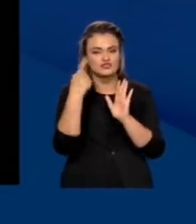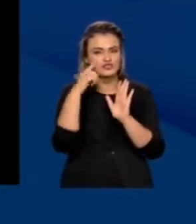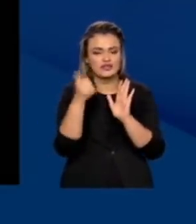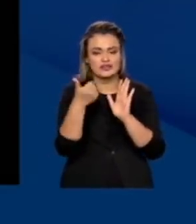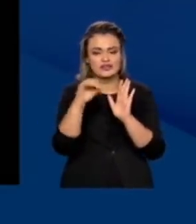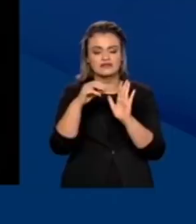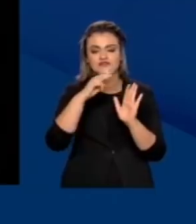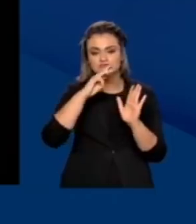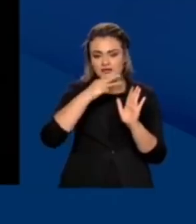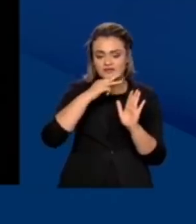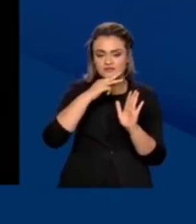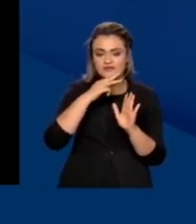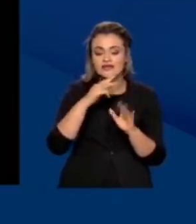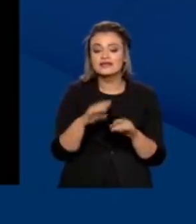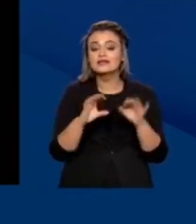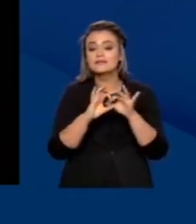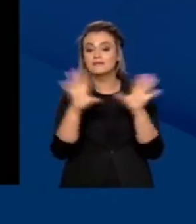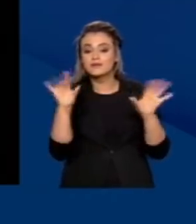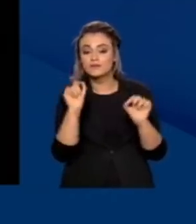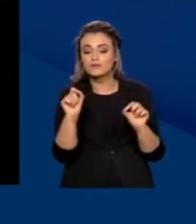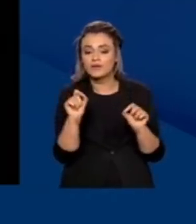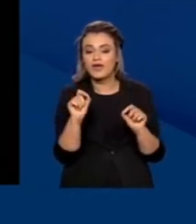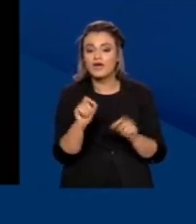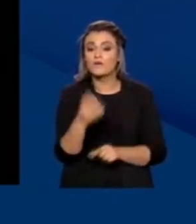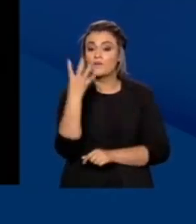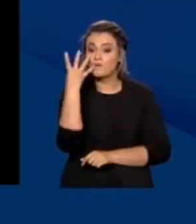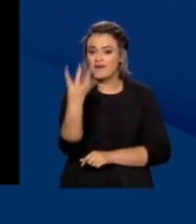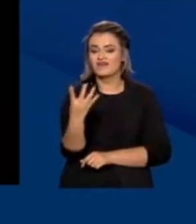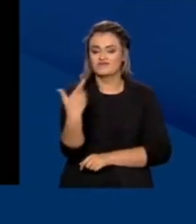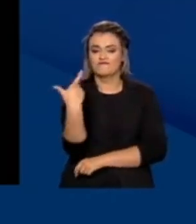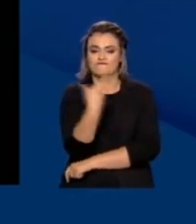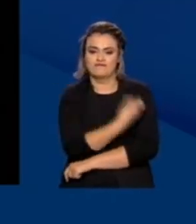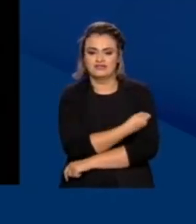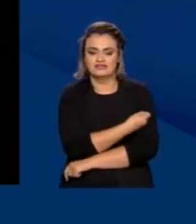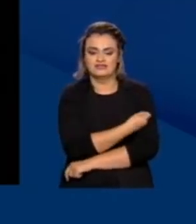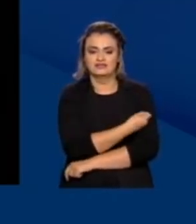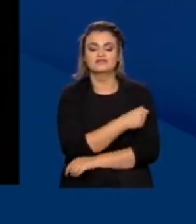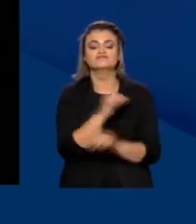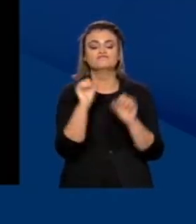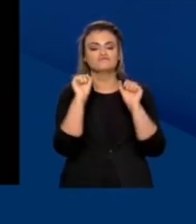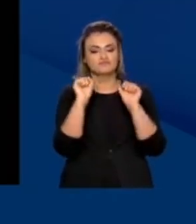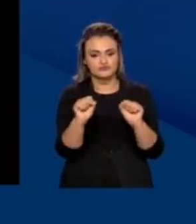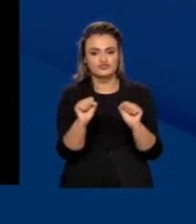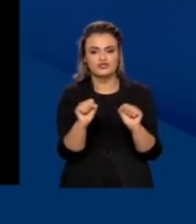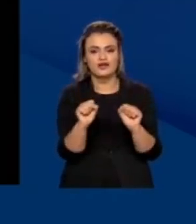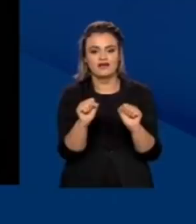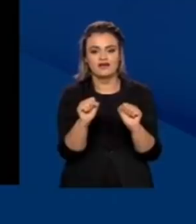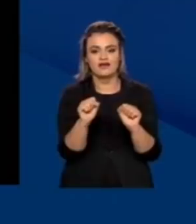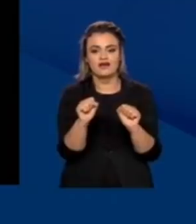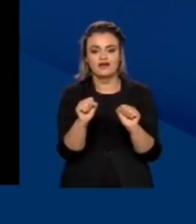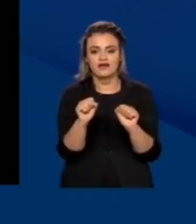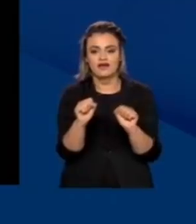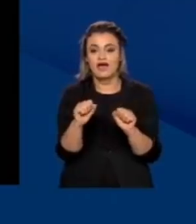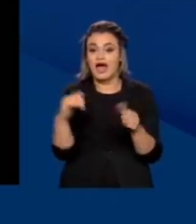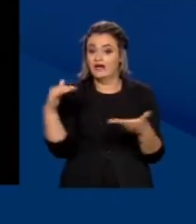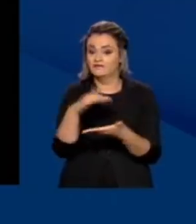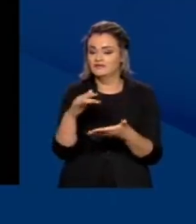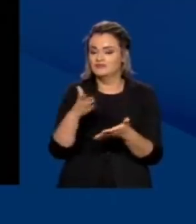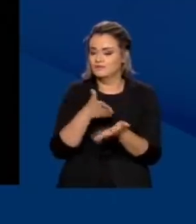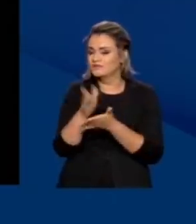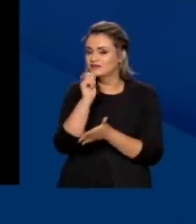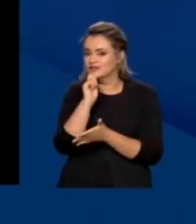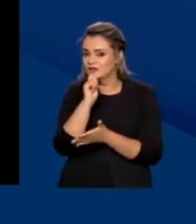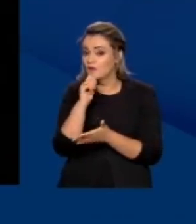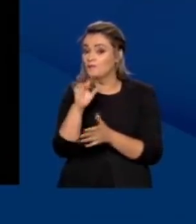março. Ela possibilitou que 4 vacinas fossem contratadas antes de aprovação pela Anvisa.